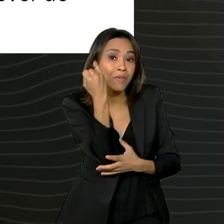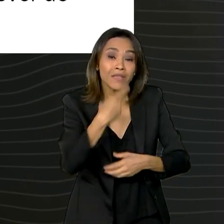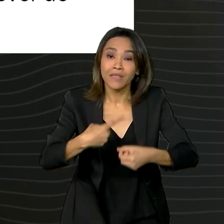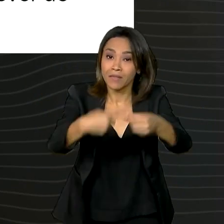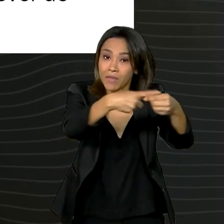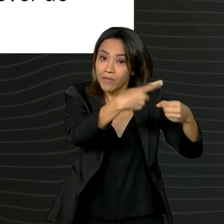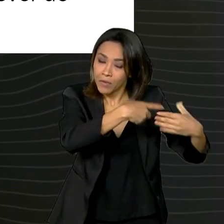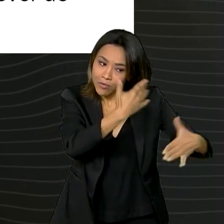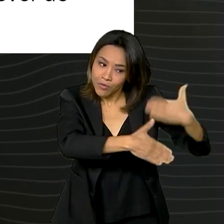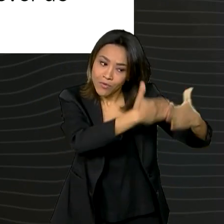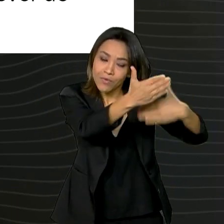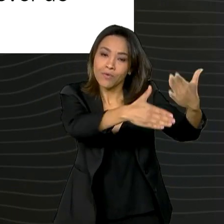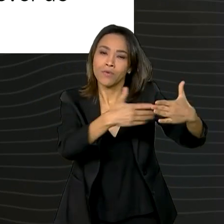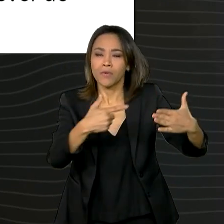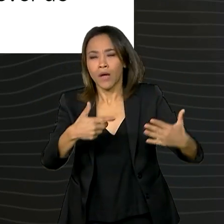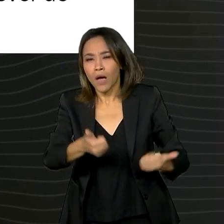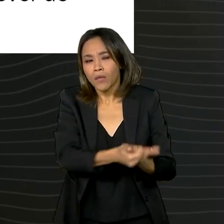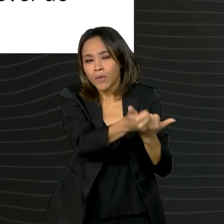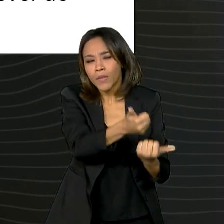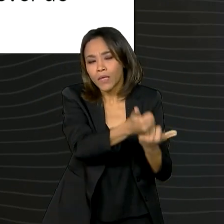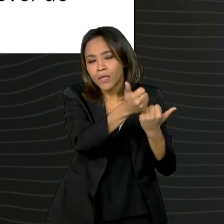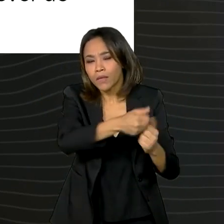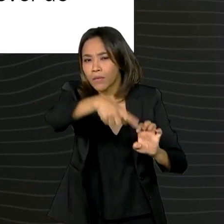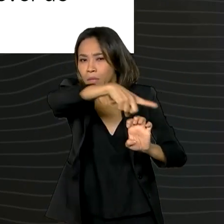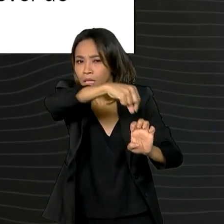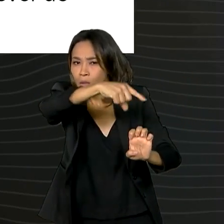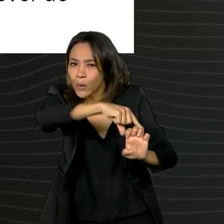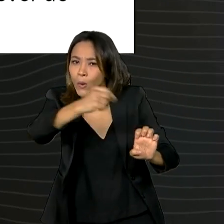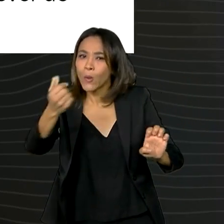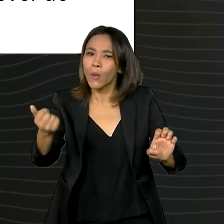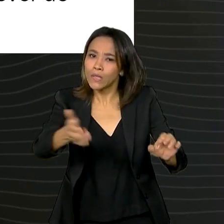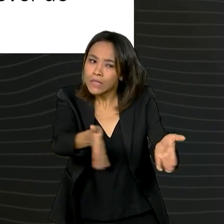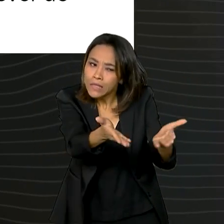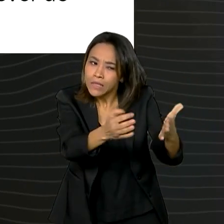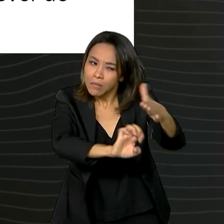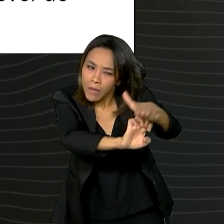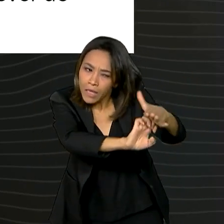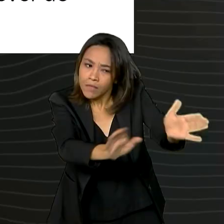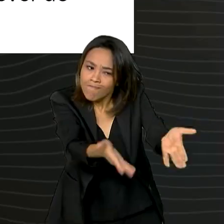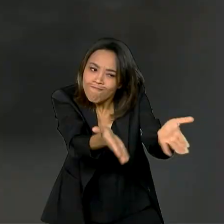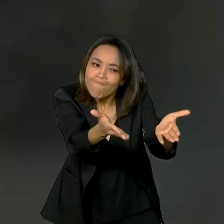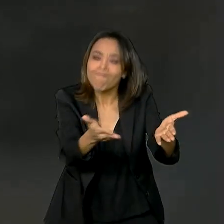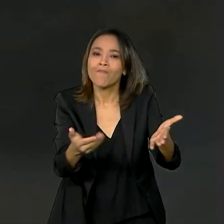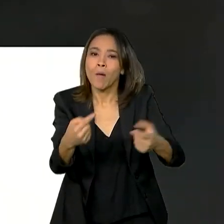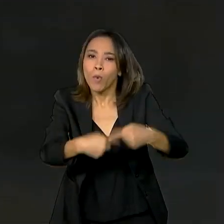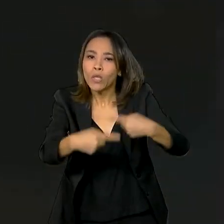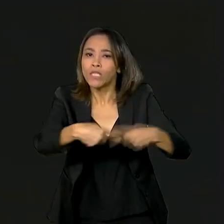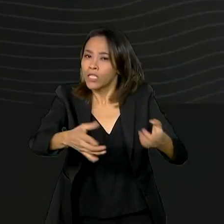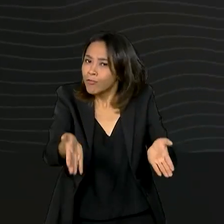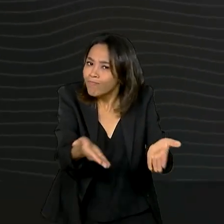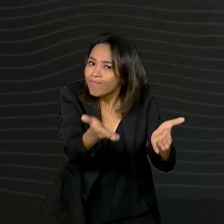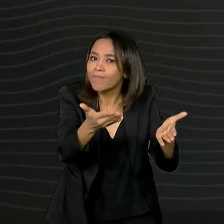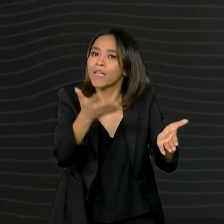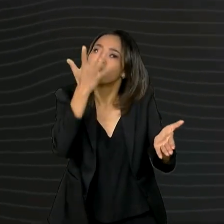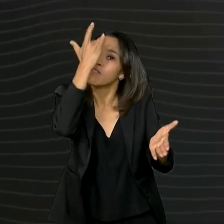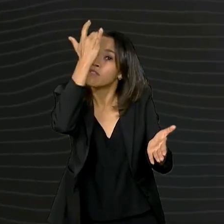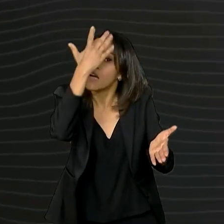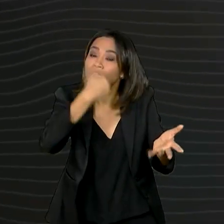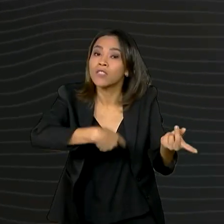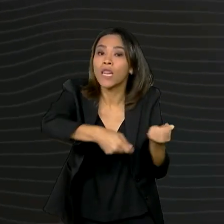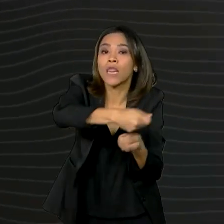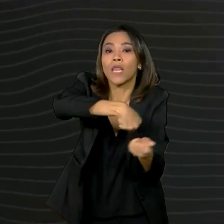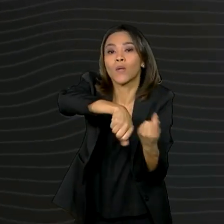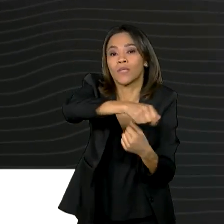locais, seja apoiando iniciativas empreendedoras, promovendo políticas públicas ou facilitando o ambiente de